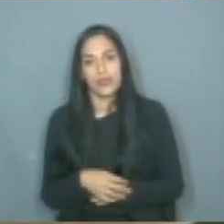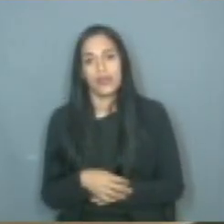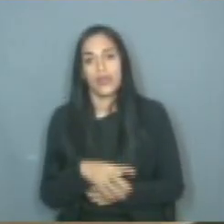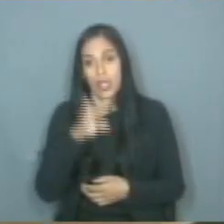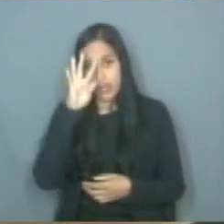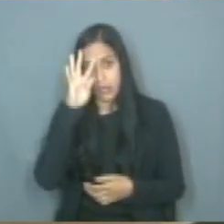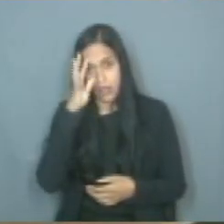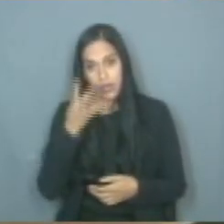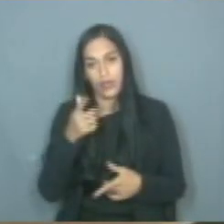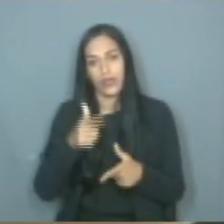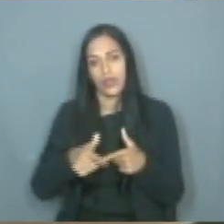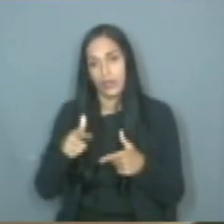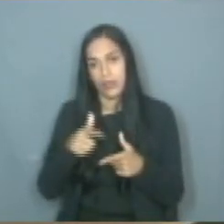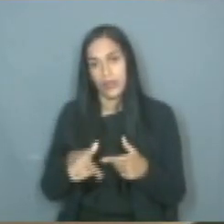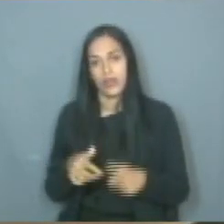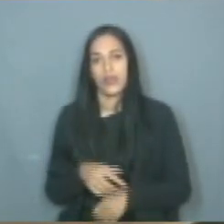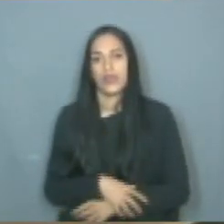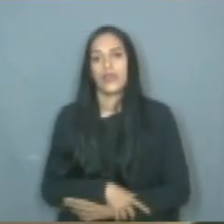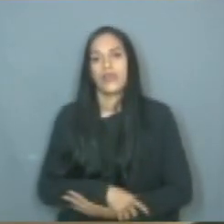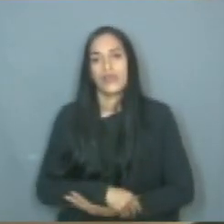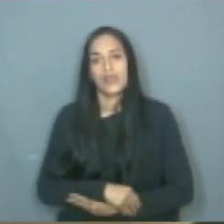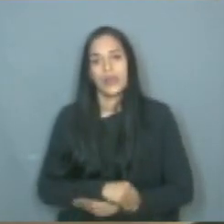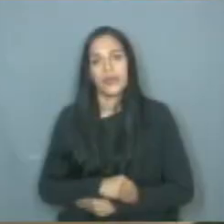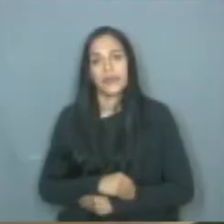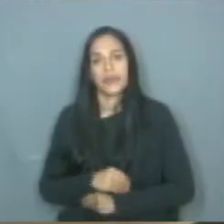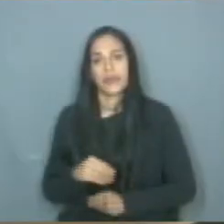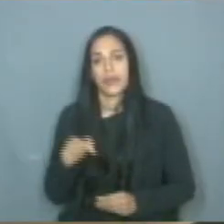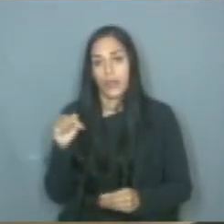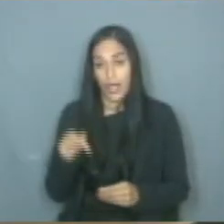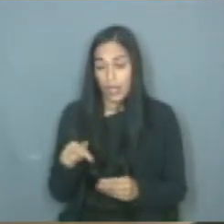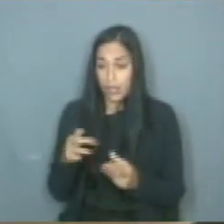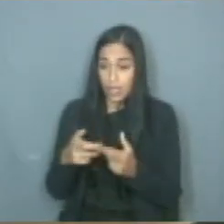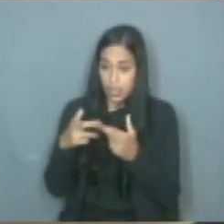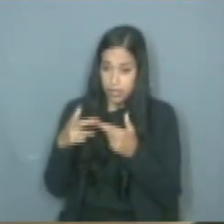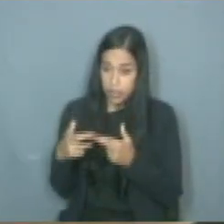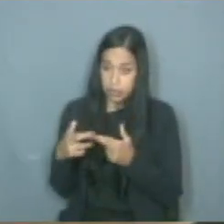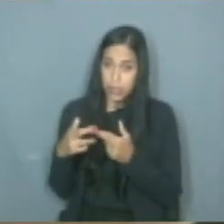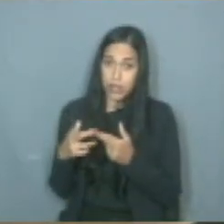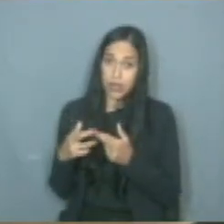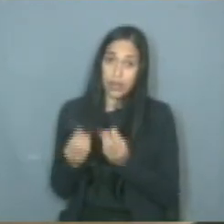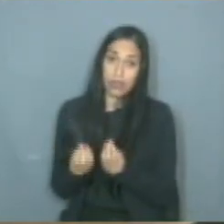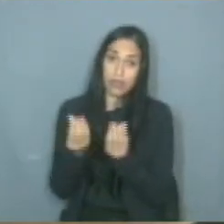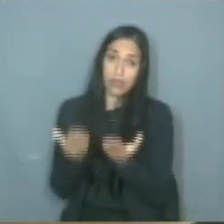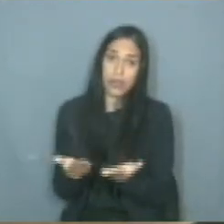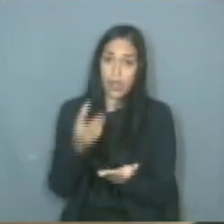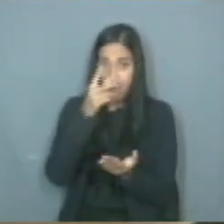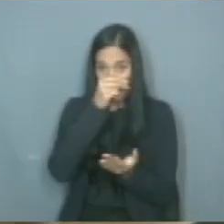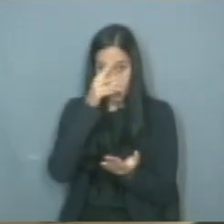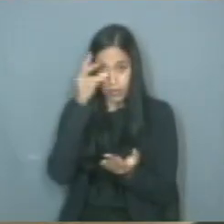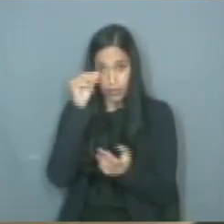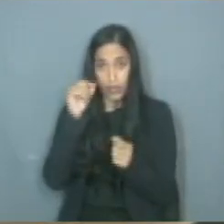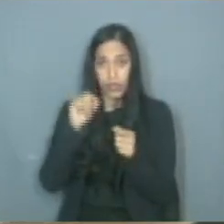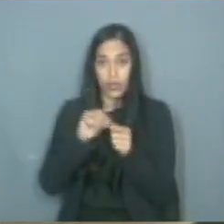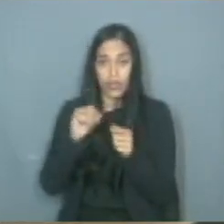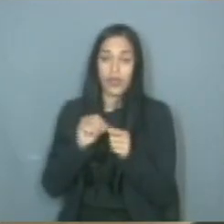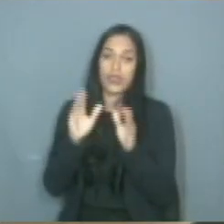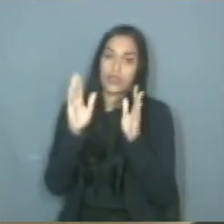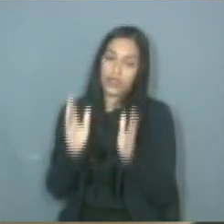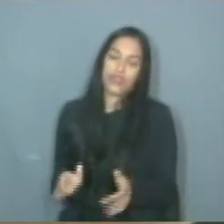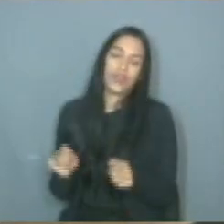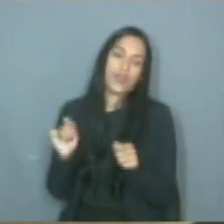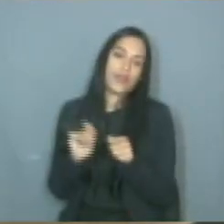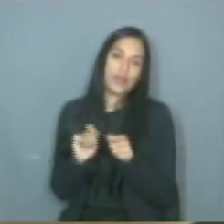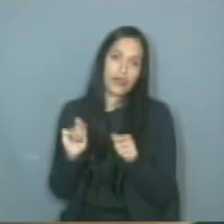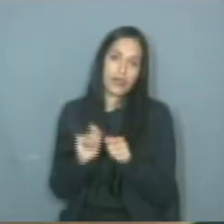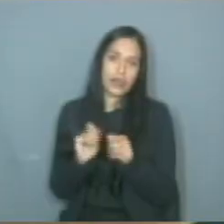seja solucionada. Ultimamente está acontecendo aqui o seguinte, se bota um requerimento, aí a prefeitura vai fazer o que já ia fazer, o que já vem